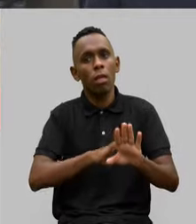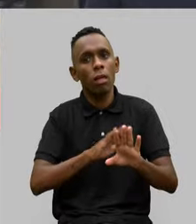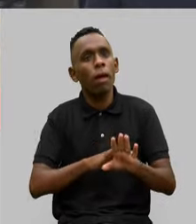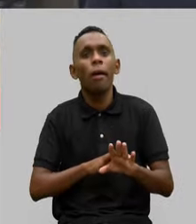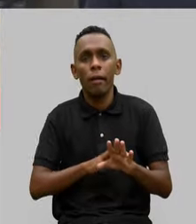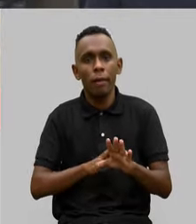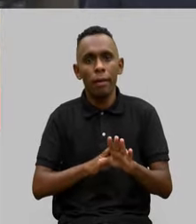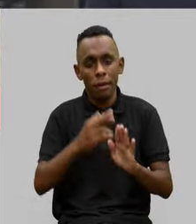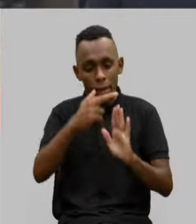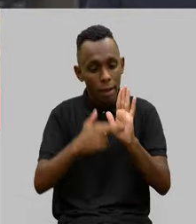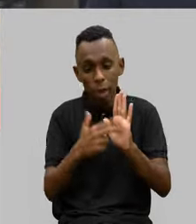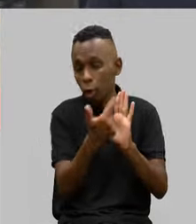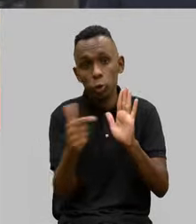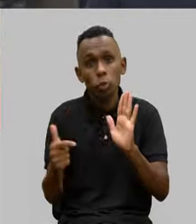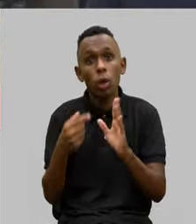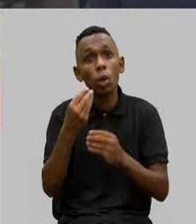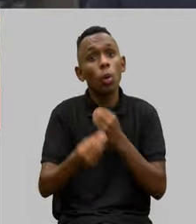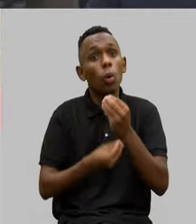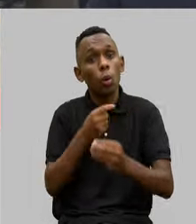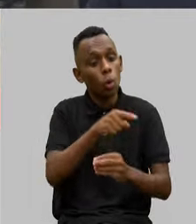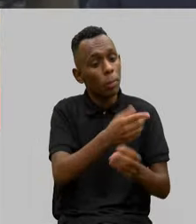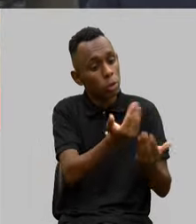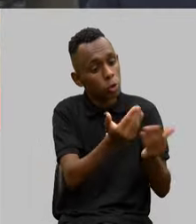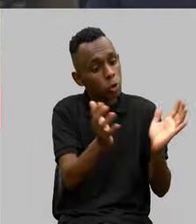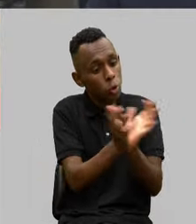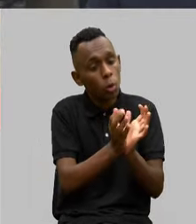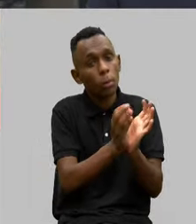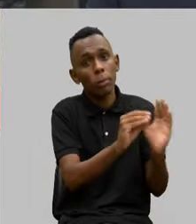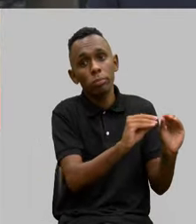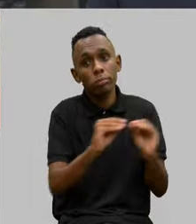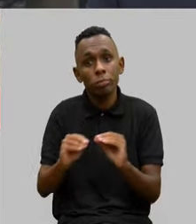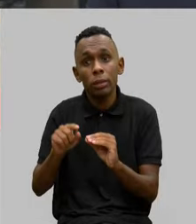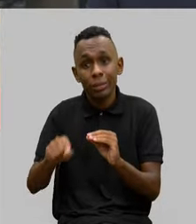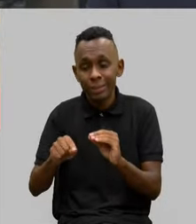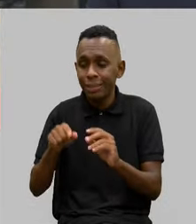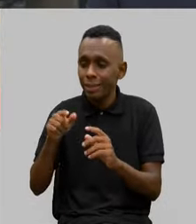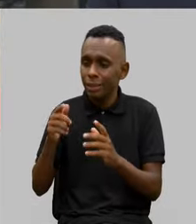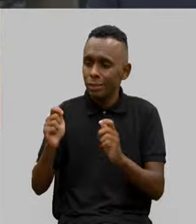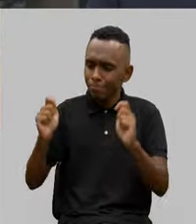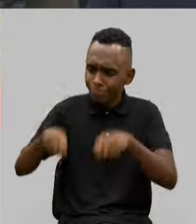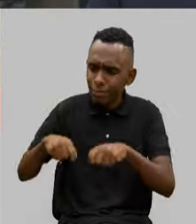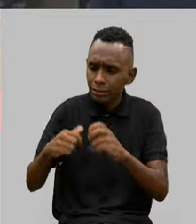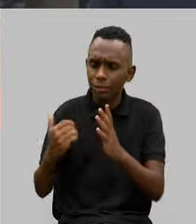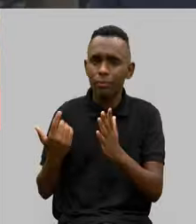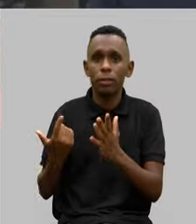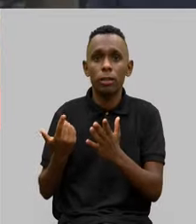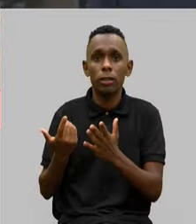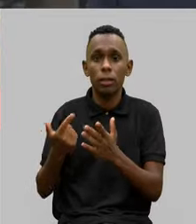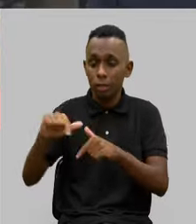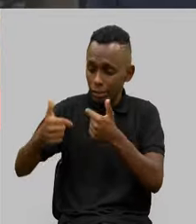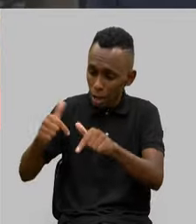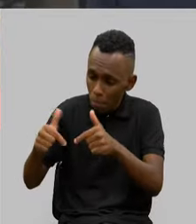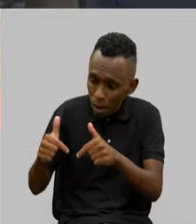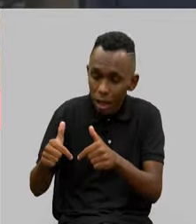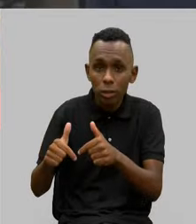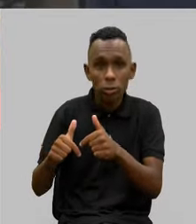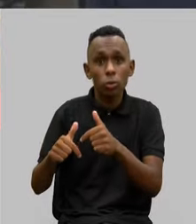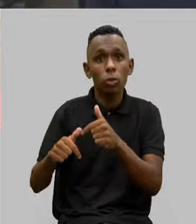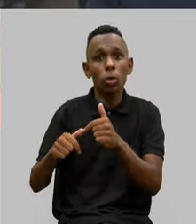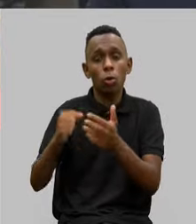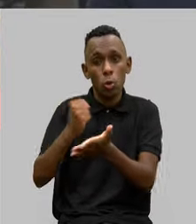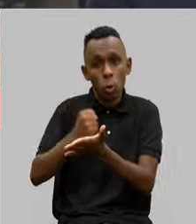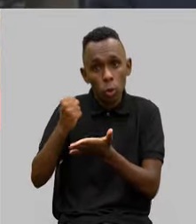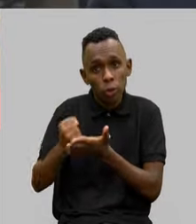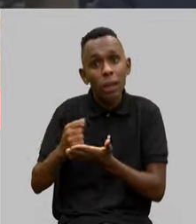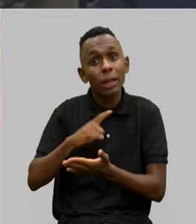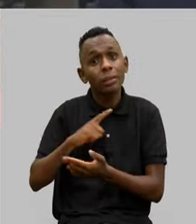como é que a gente vai trazer esse jovem para ser e eh trabalhador com CLT porque